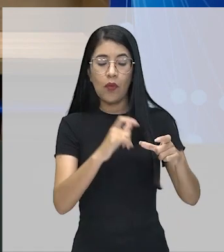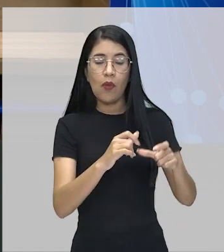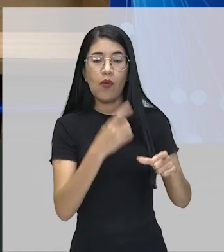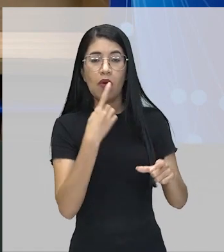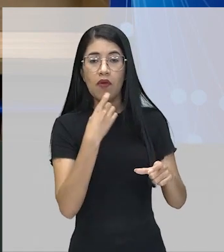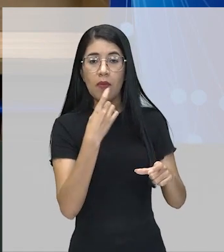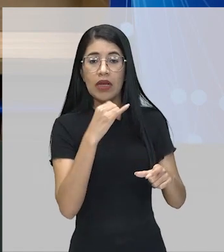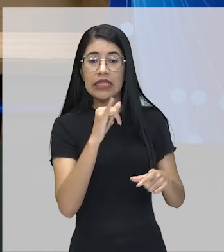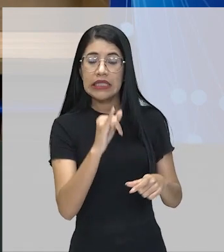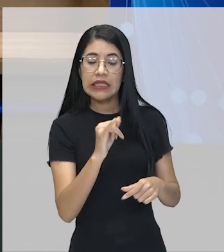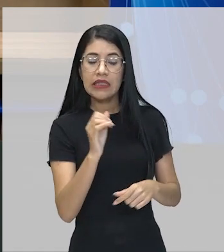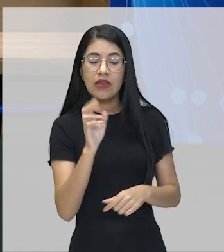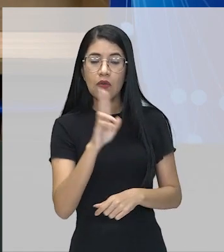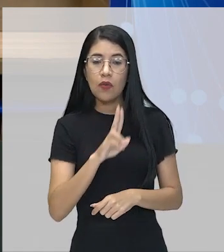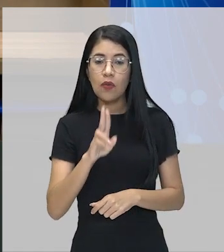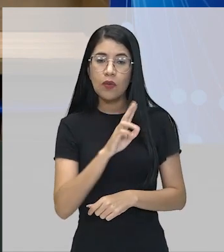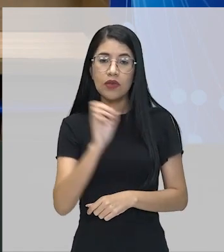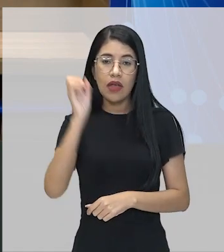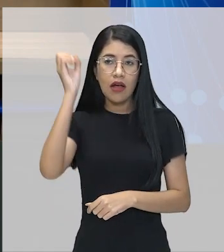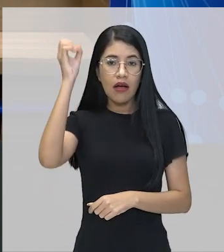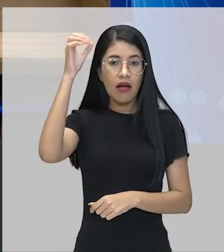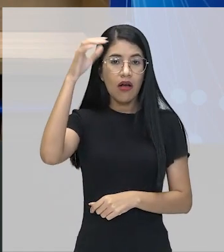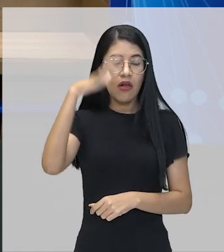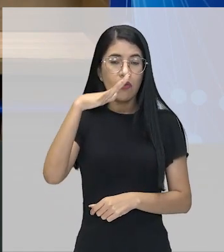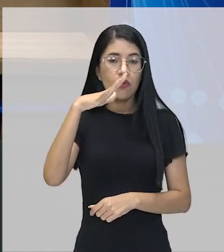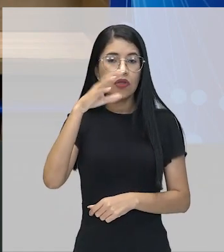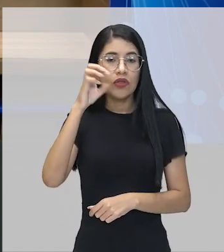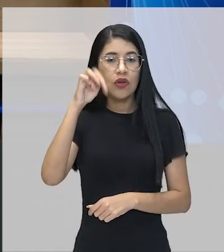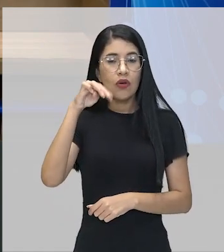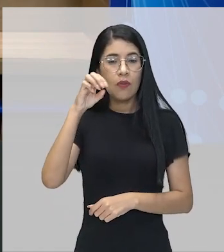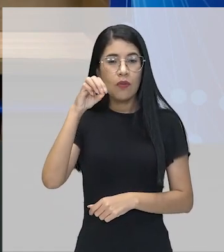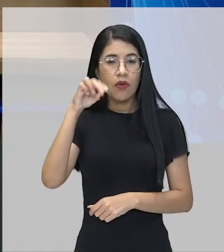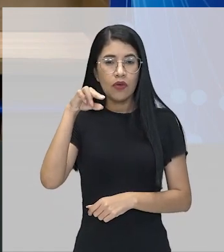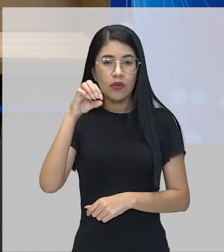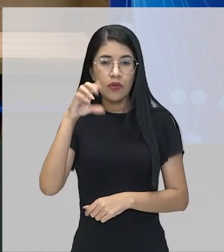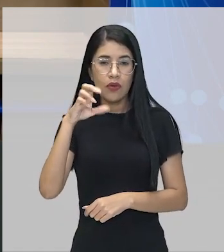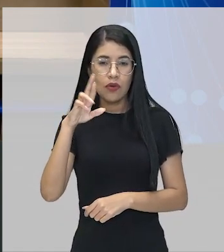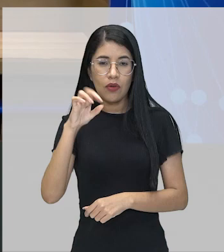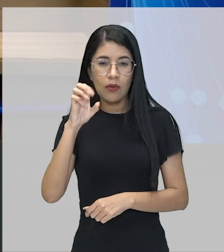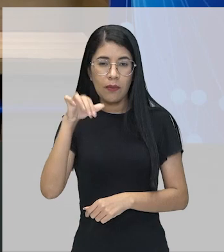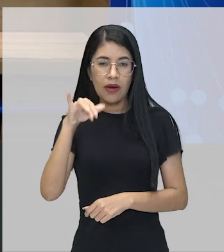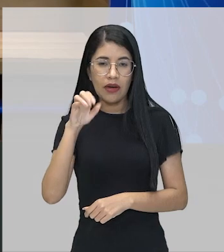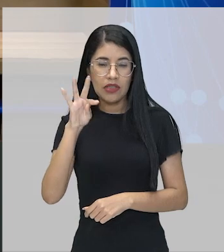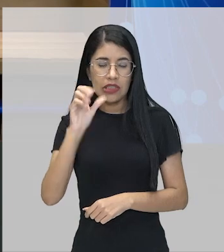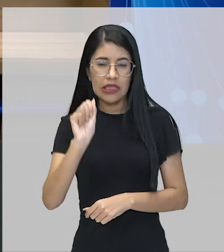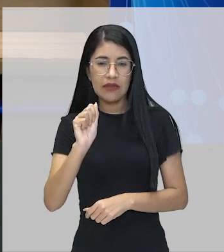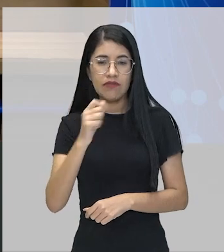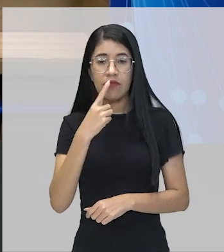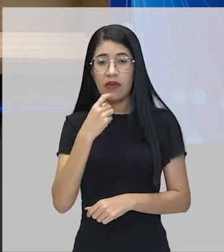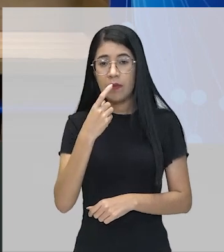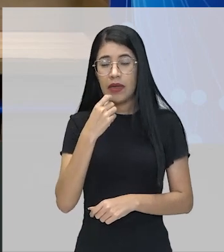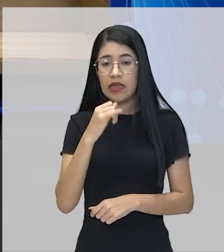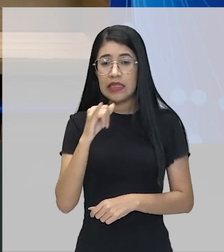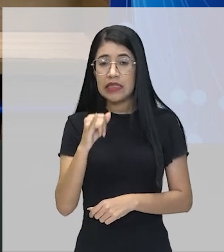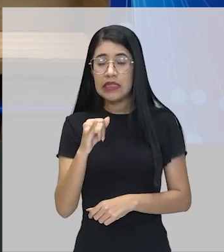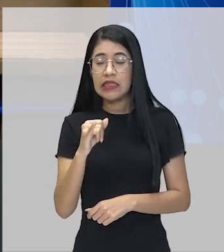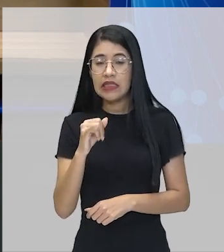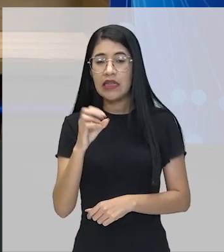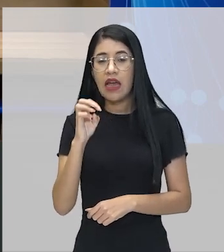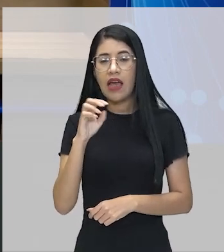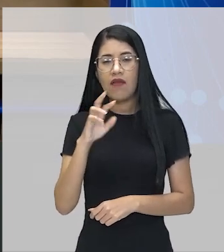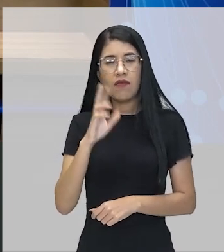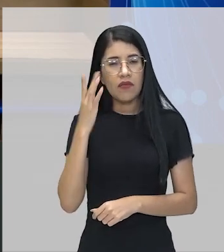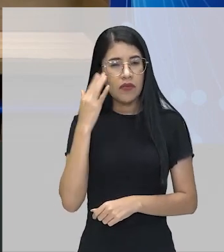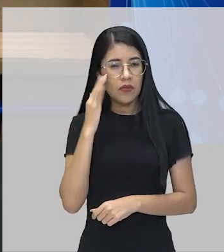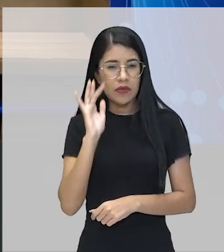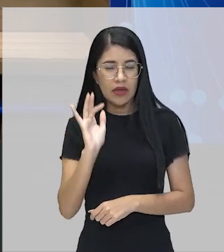vermelho se eu iluminar ele com uma luz monocromática vermelha? Aliás, se você não sabe, uma luz monocromática